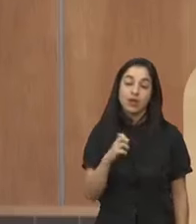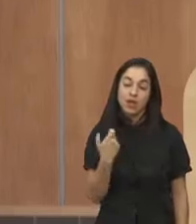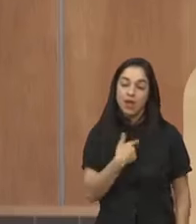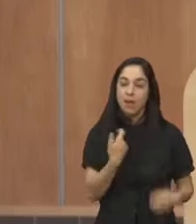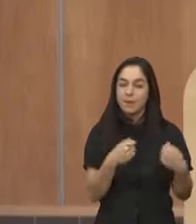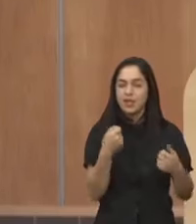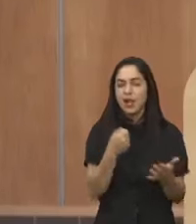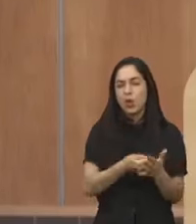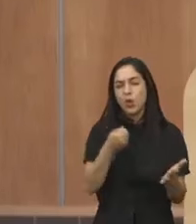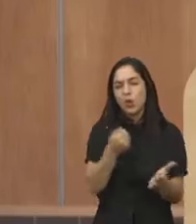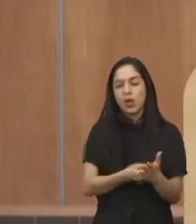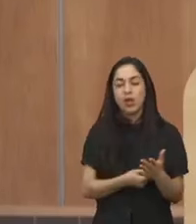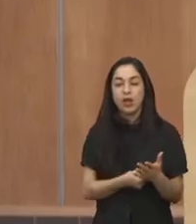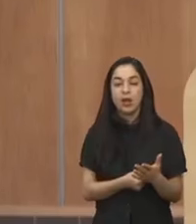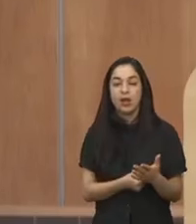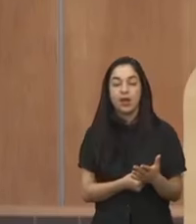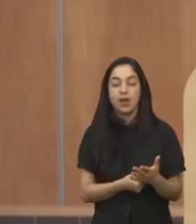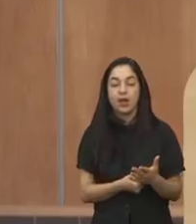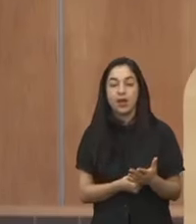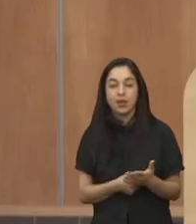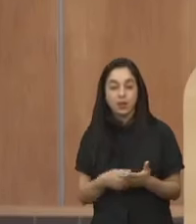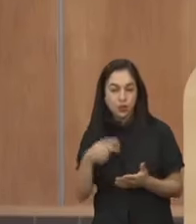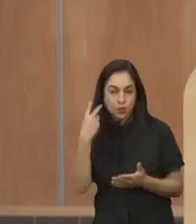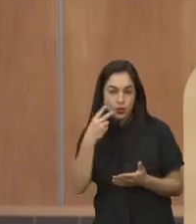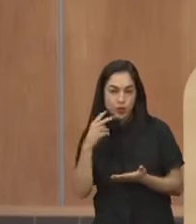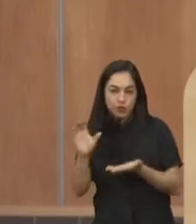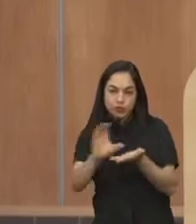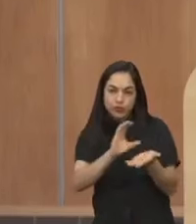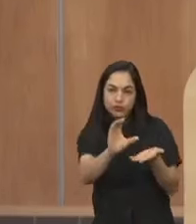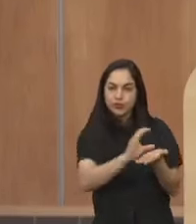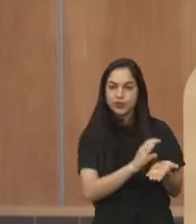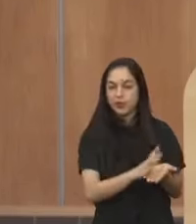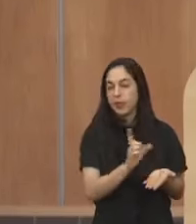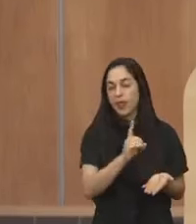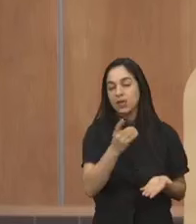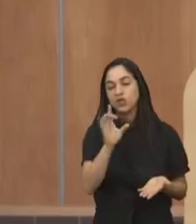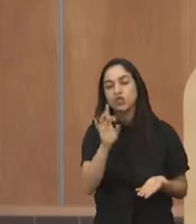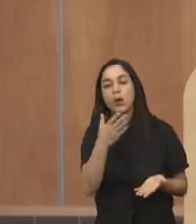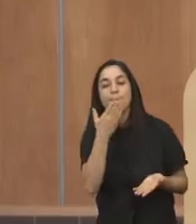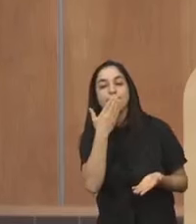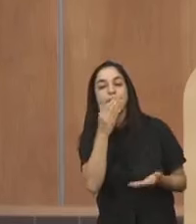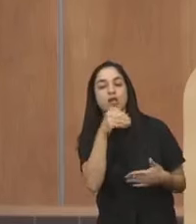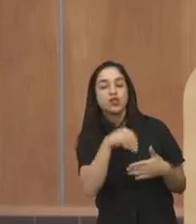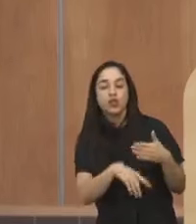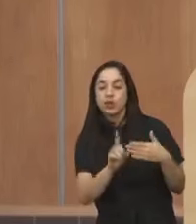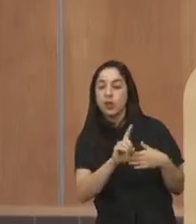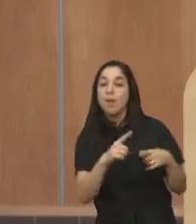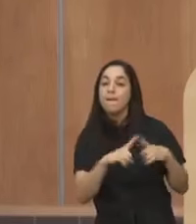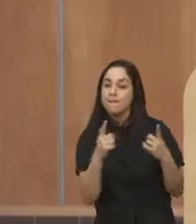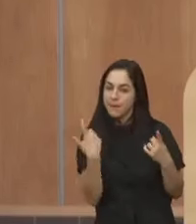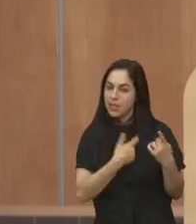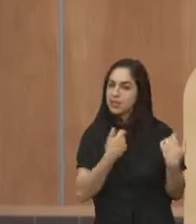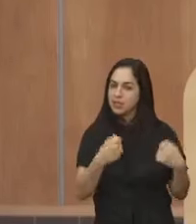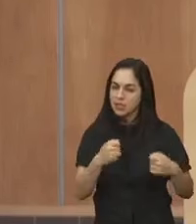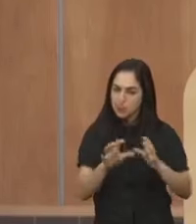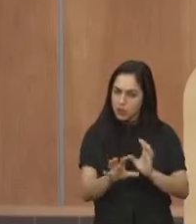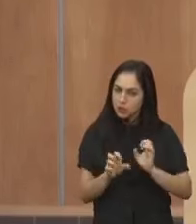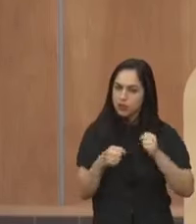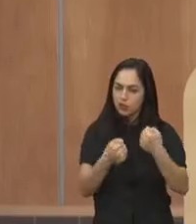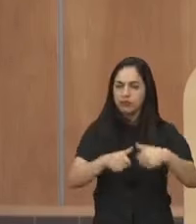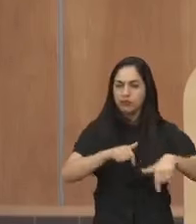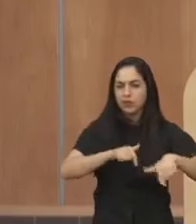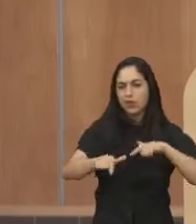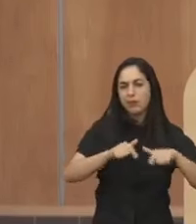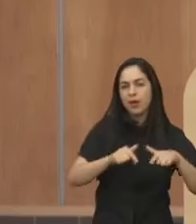recurso dos parlamentares também, deputados, não é só vir aqui buscar voto e época de eleição, não. A gente tem que fazer valer o nosso voto. E para valer é assim, é